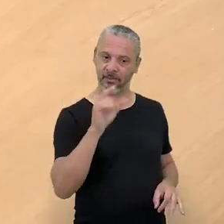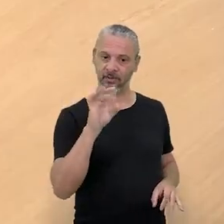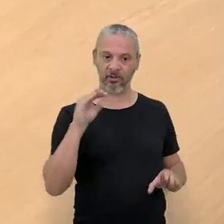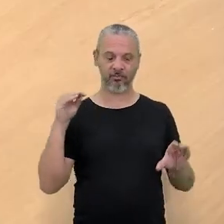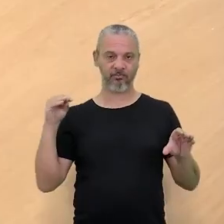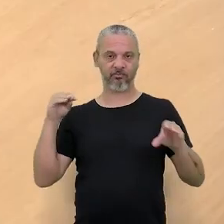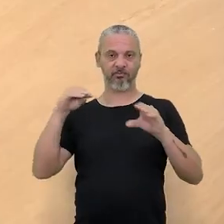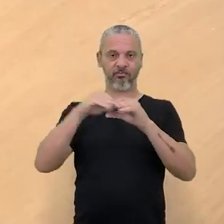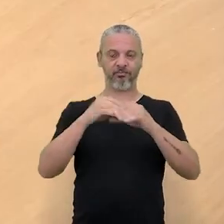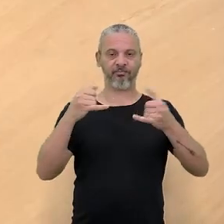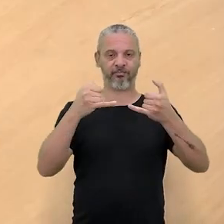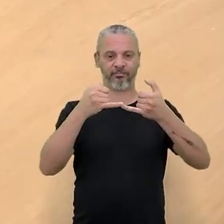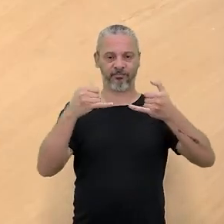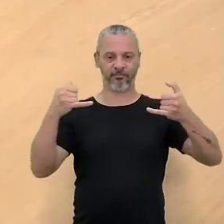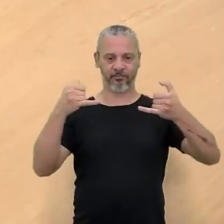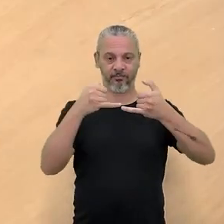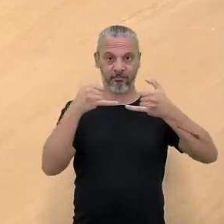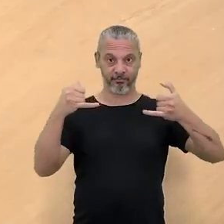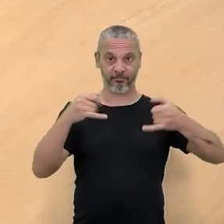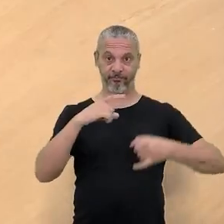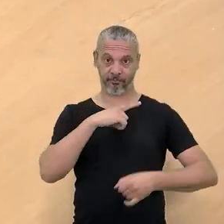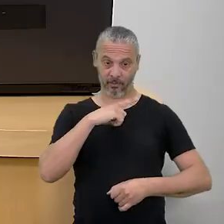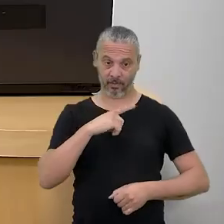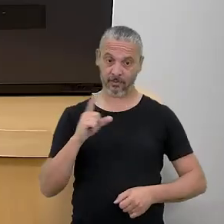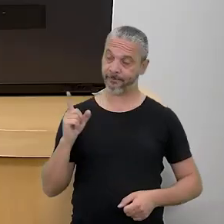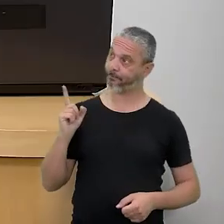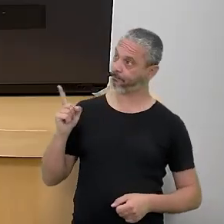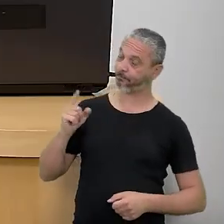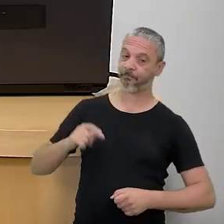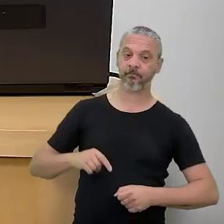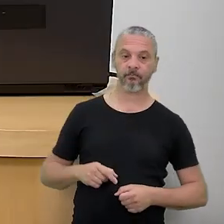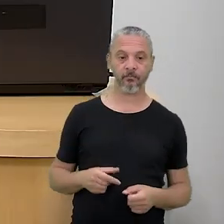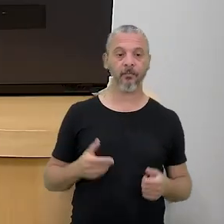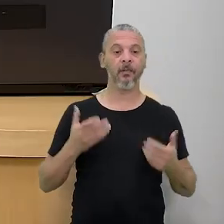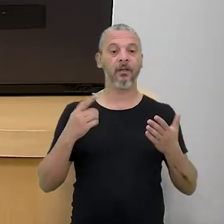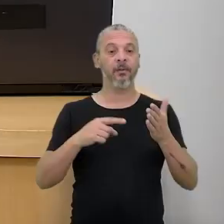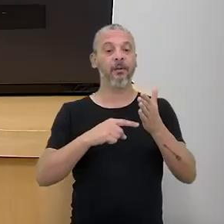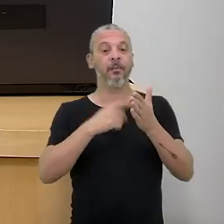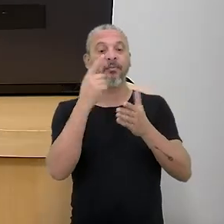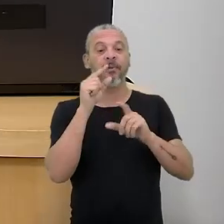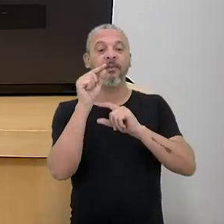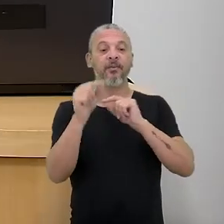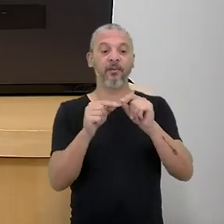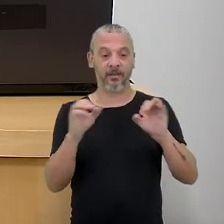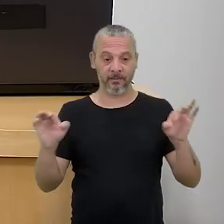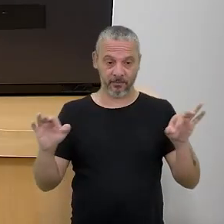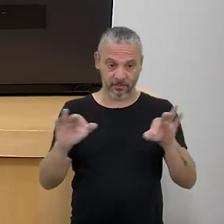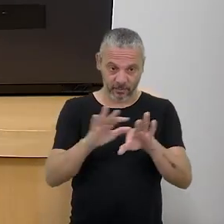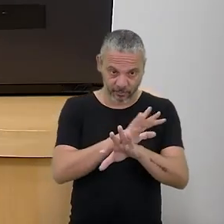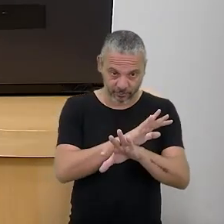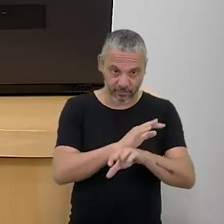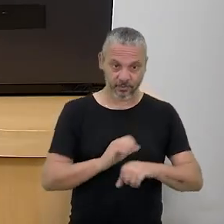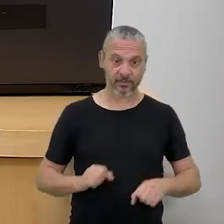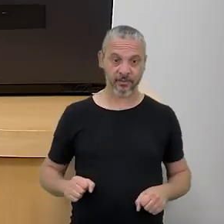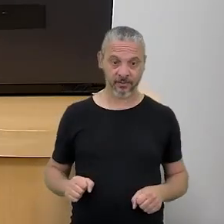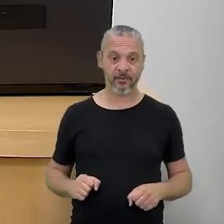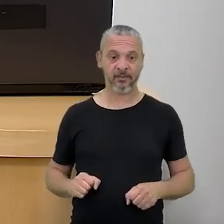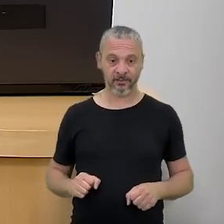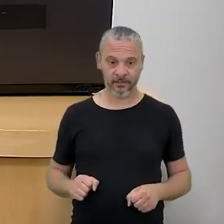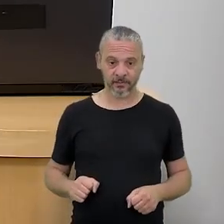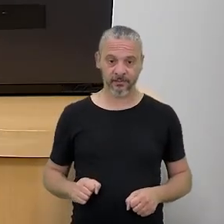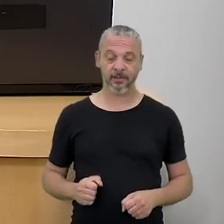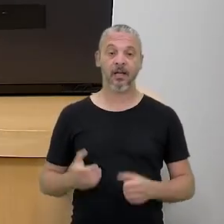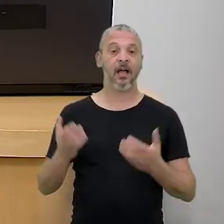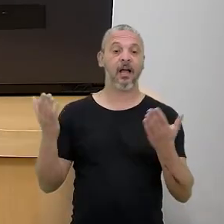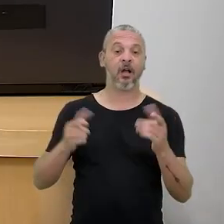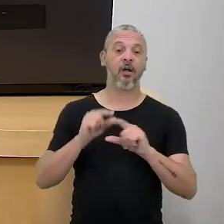para passar o cabeamento do servomotor aqui. Então, primeira etapa feita, segunda etapa feita, que é da